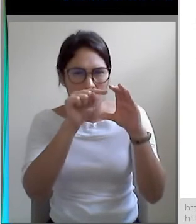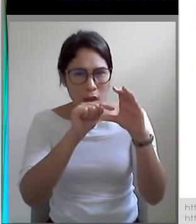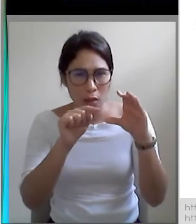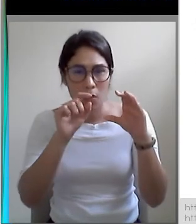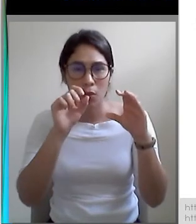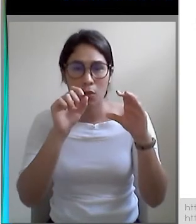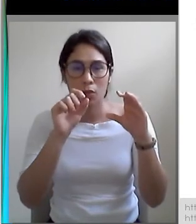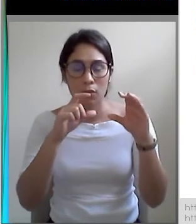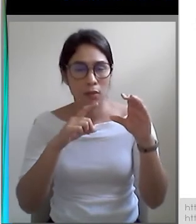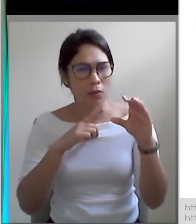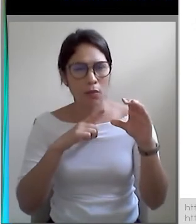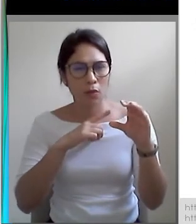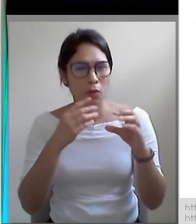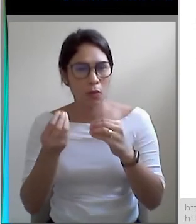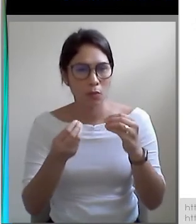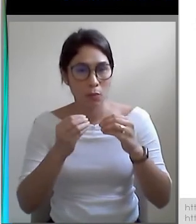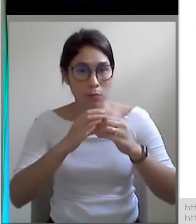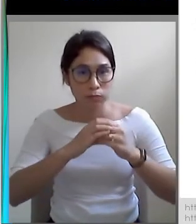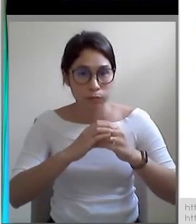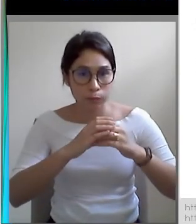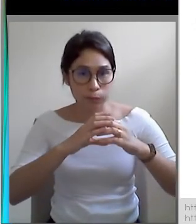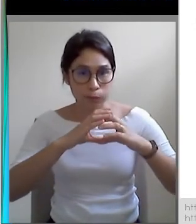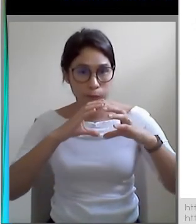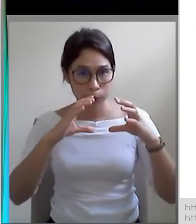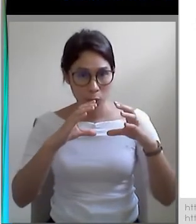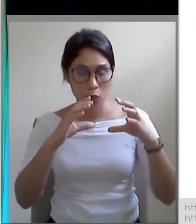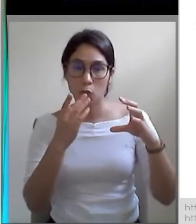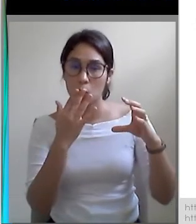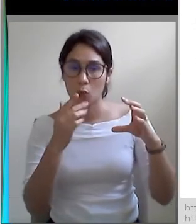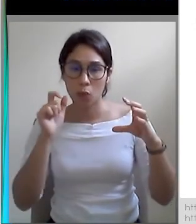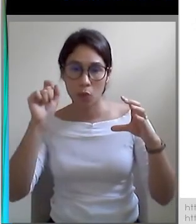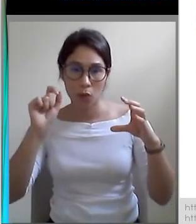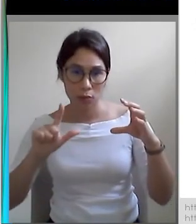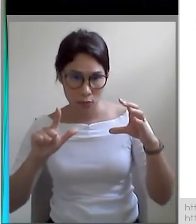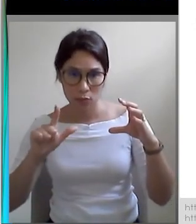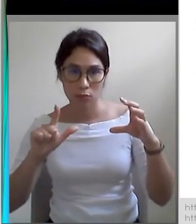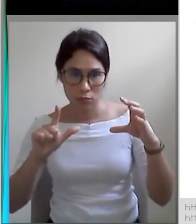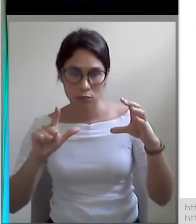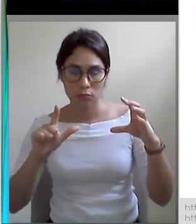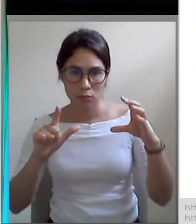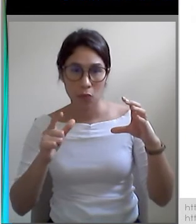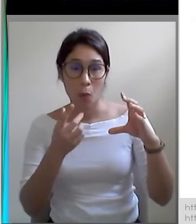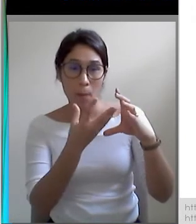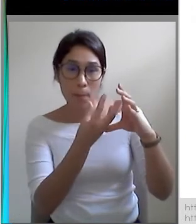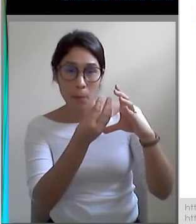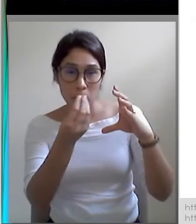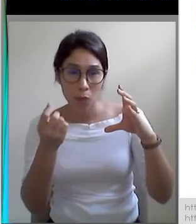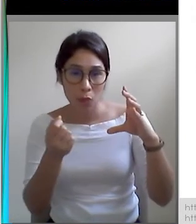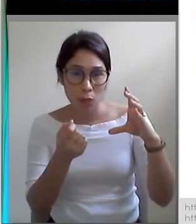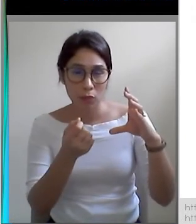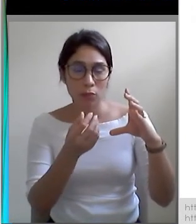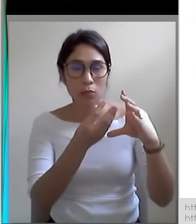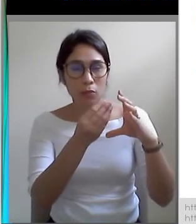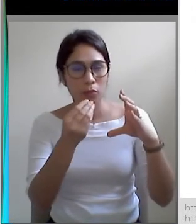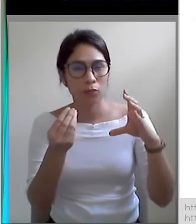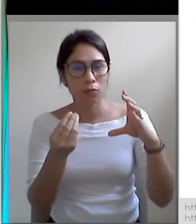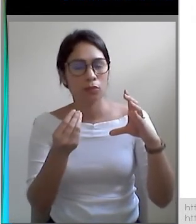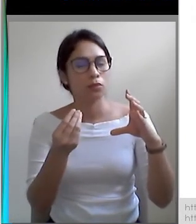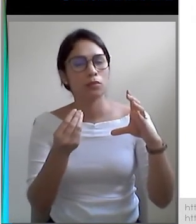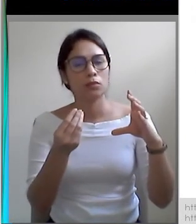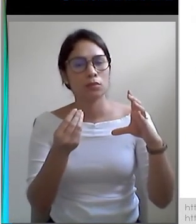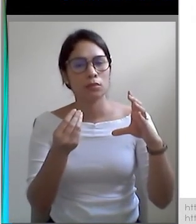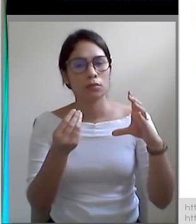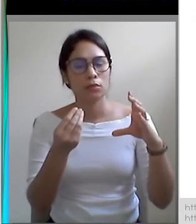Os grânulos tendem a ser grandes e coram-se em azul, e devido à alta quantidade de grânulos e também pela